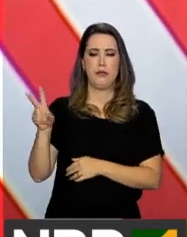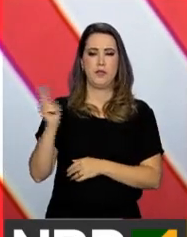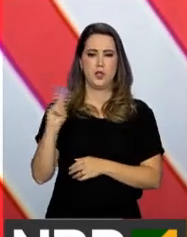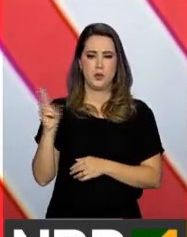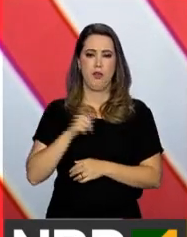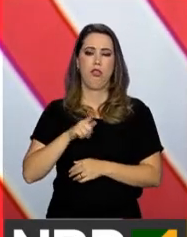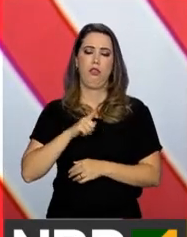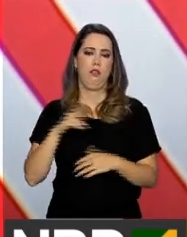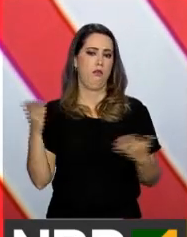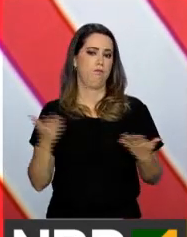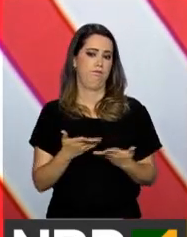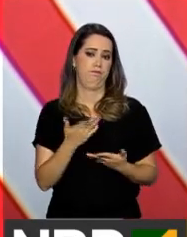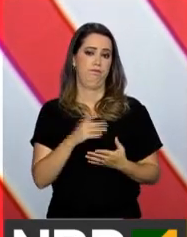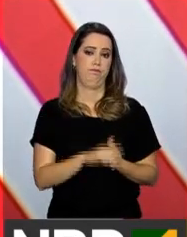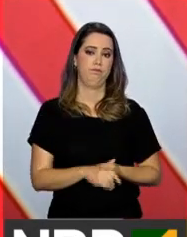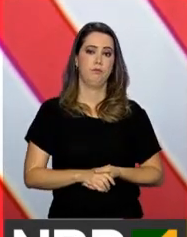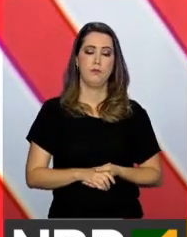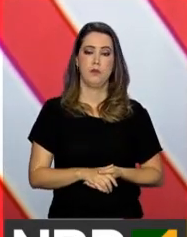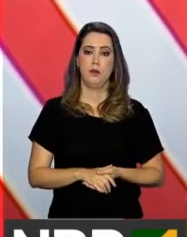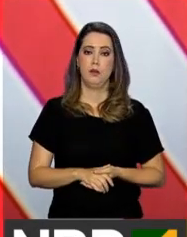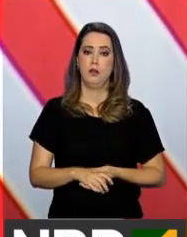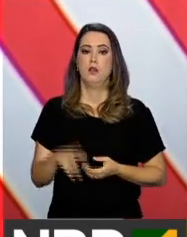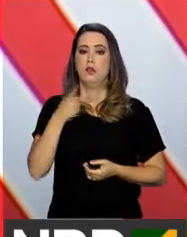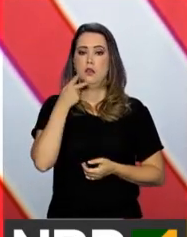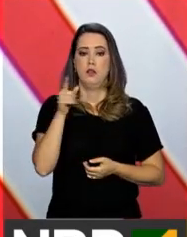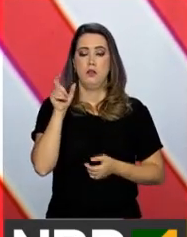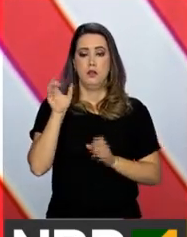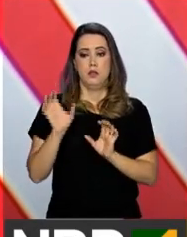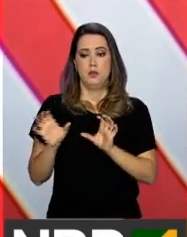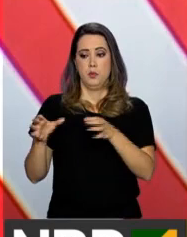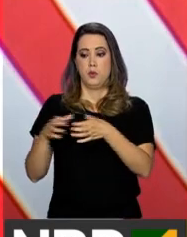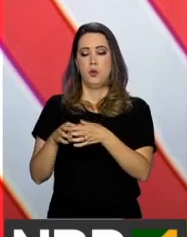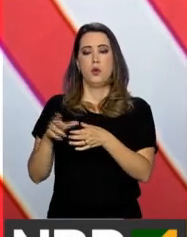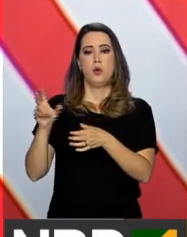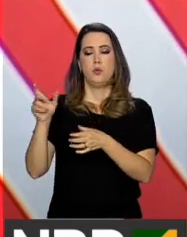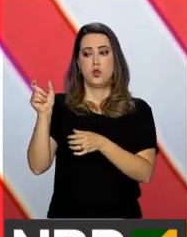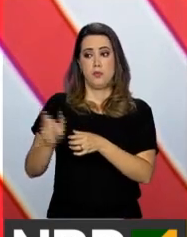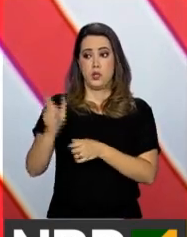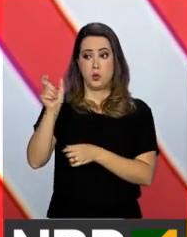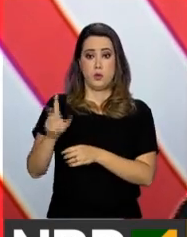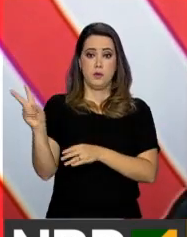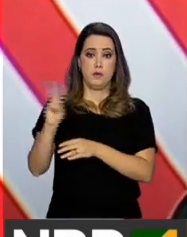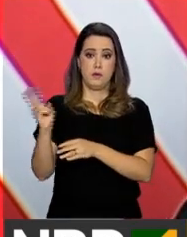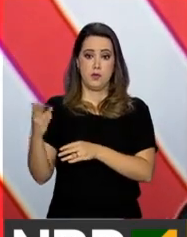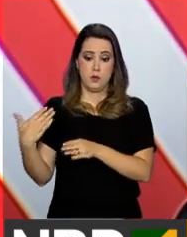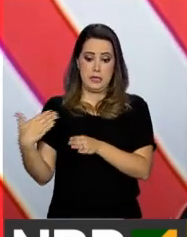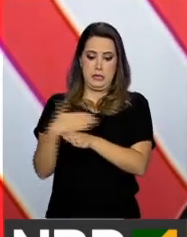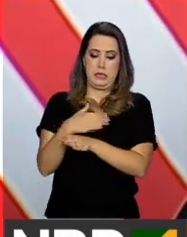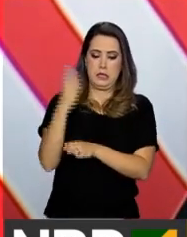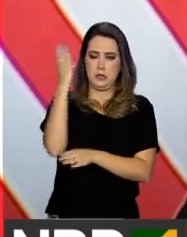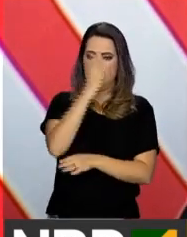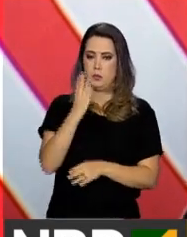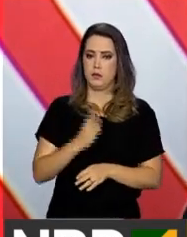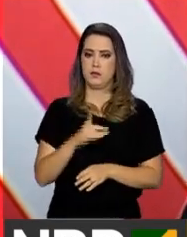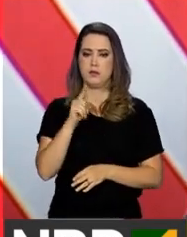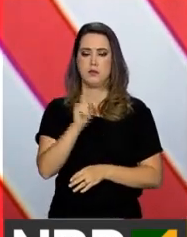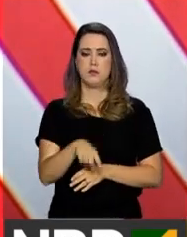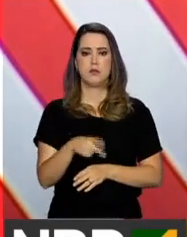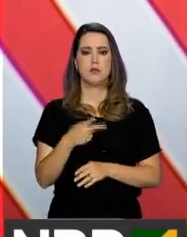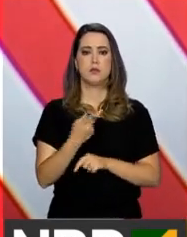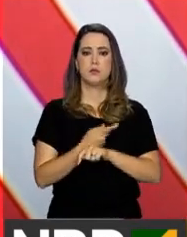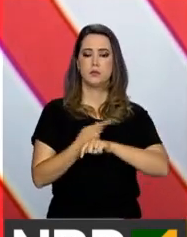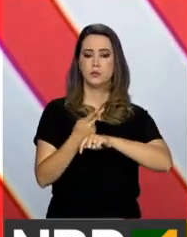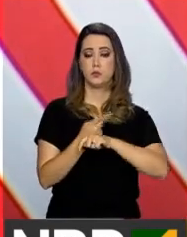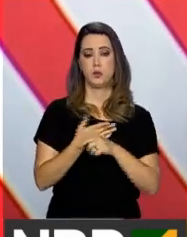Venezuela. Falei sobre os venezuelanos que buscam melhores condições de vida